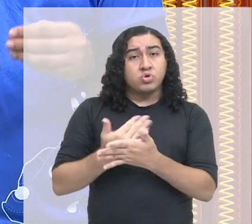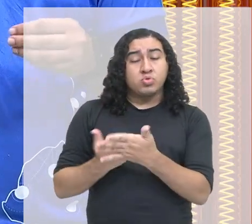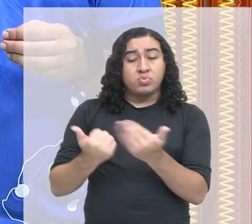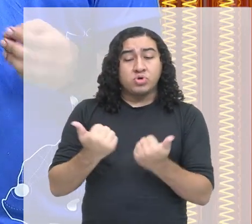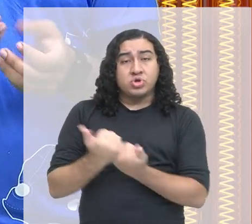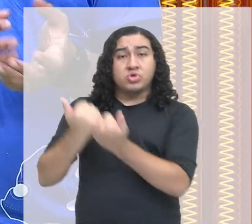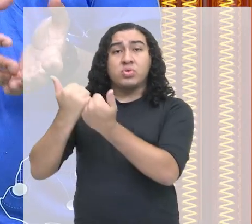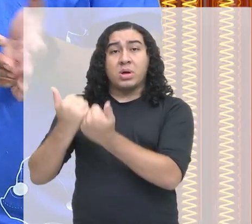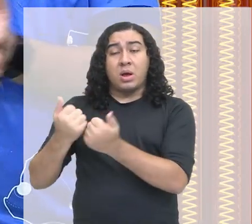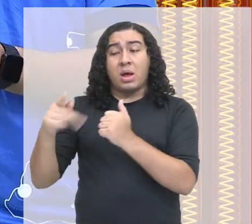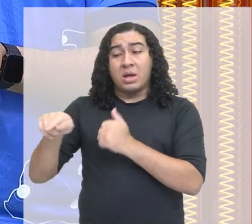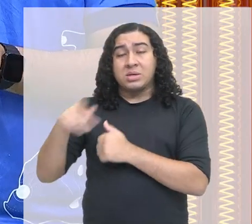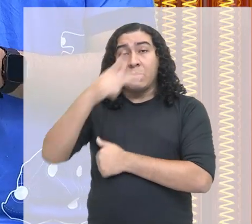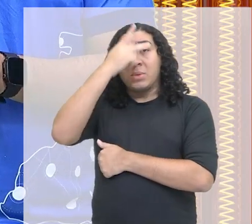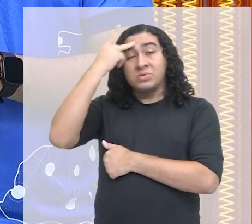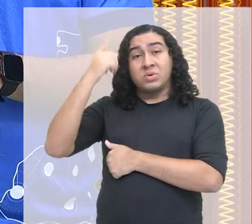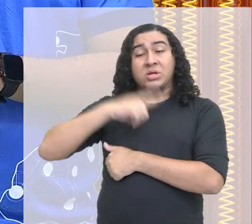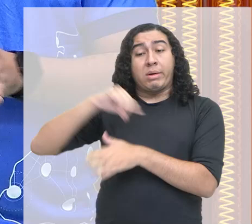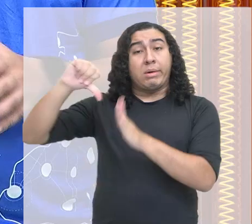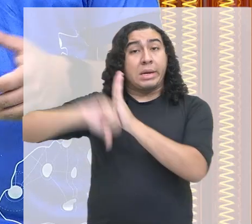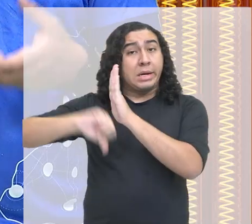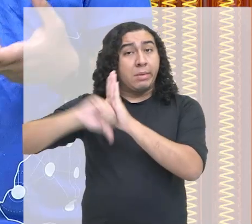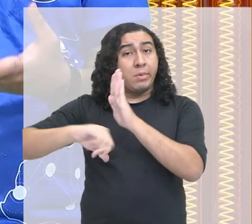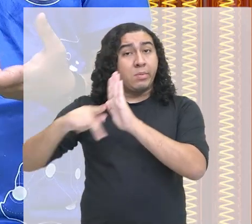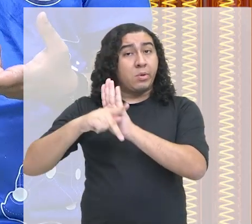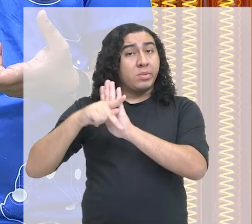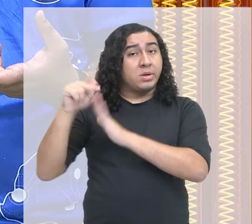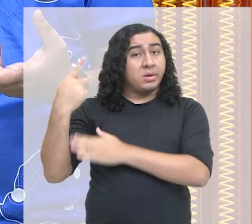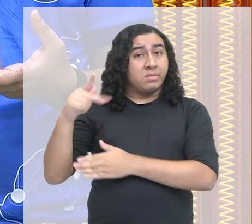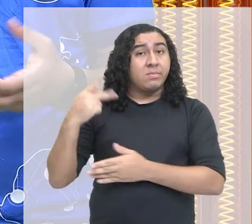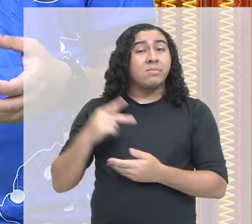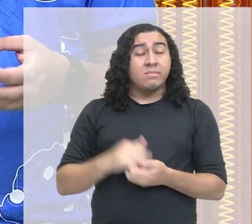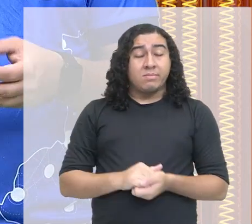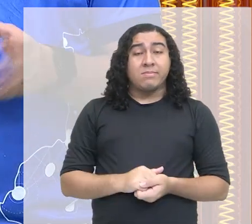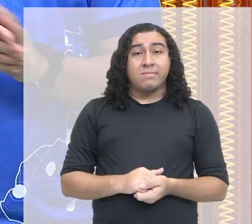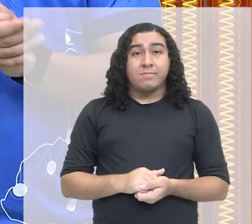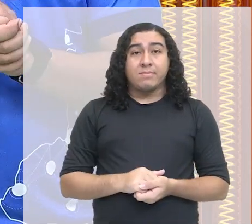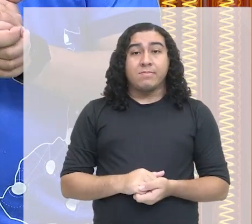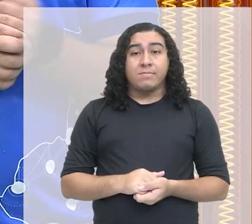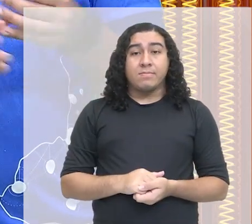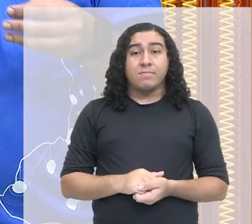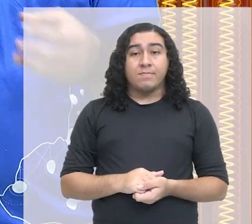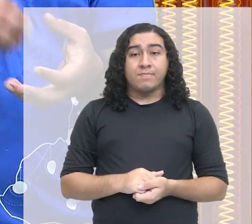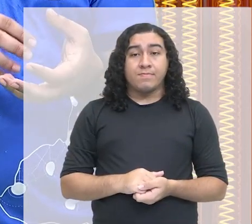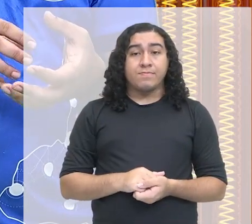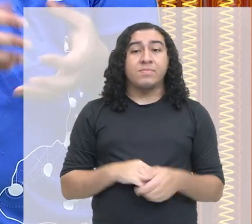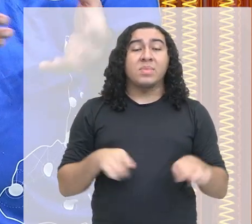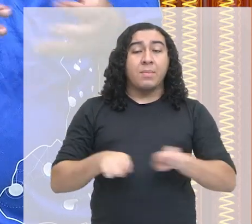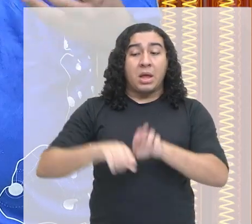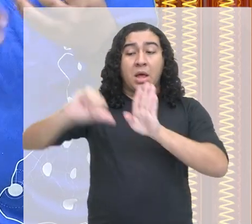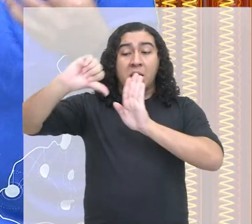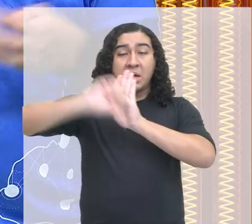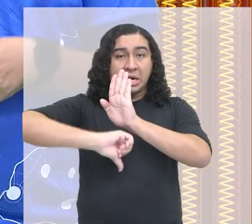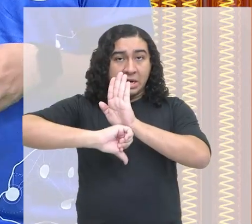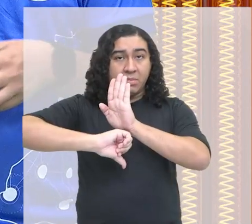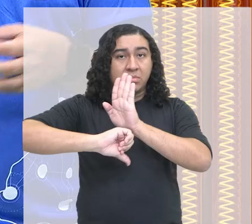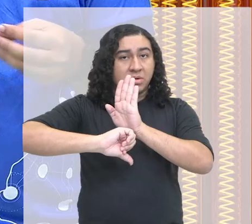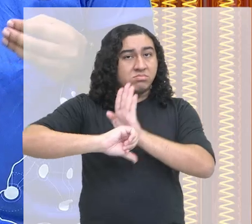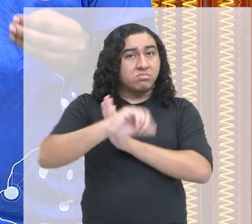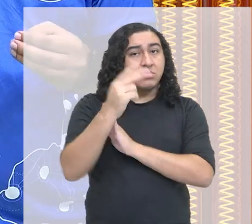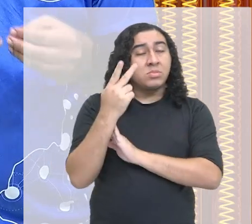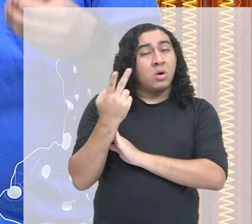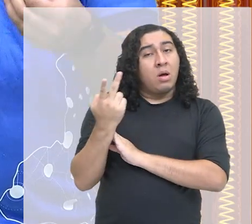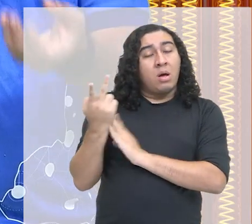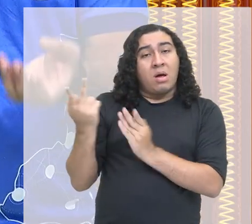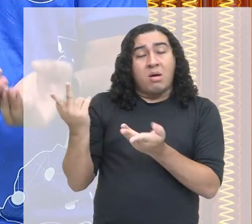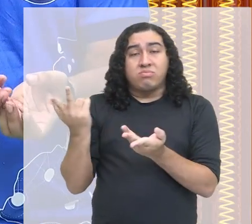que atuaram de maneira incorreta em suas funções, cometendo crimes, né? Tanto crimes comuns